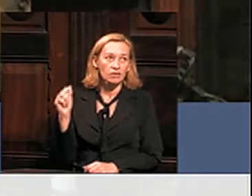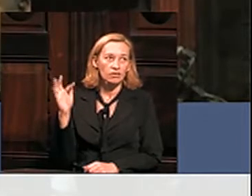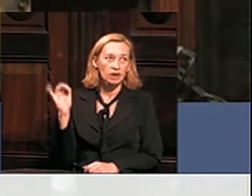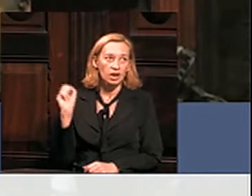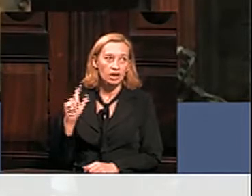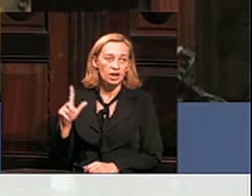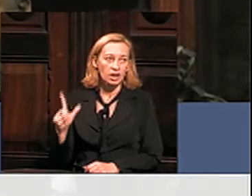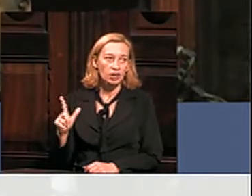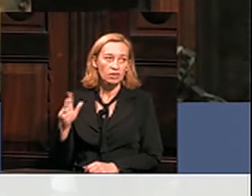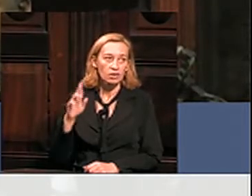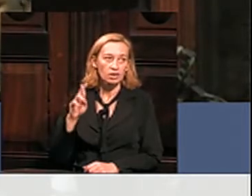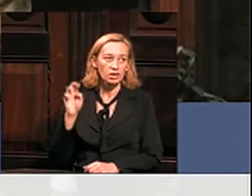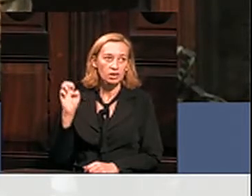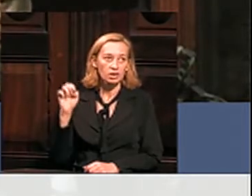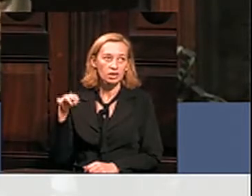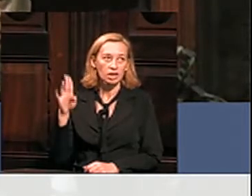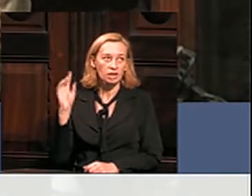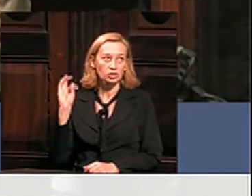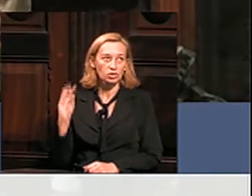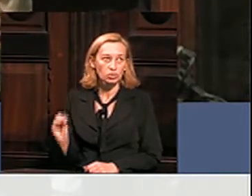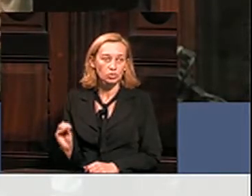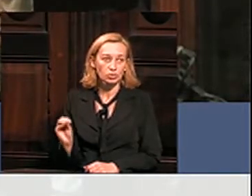Renato Cozzolino.